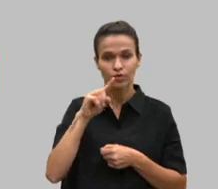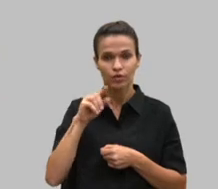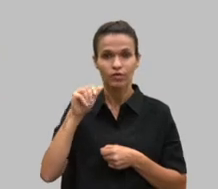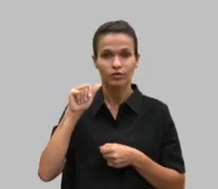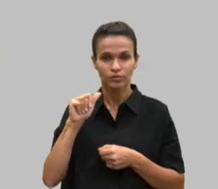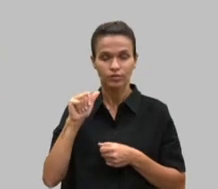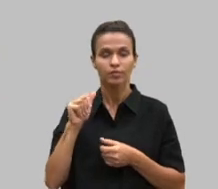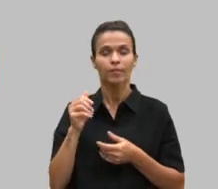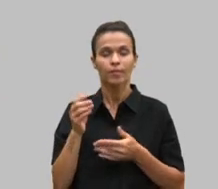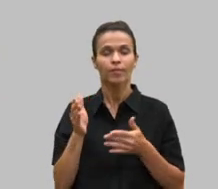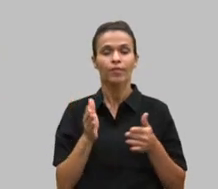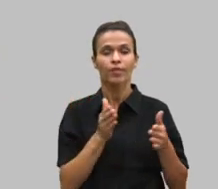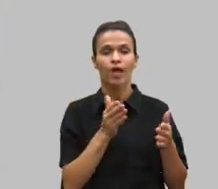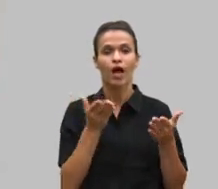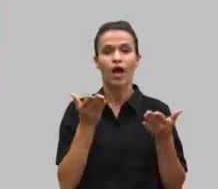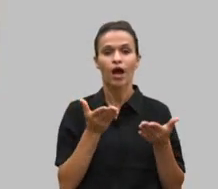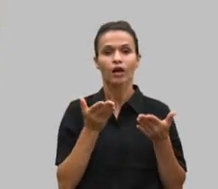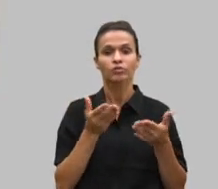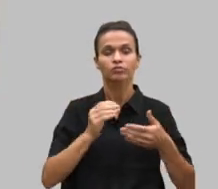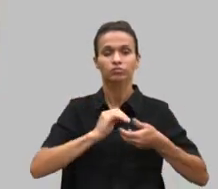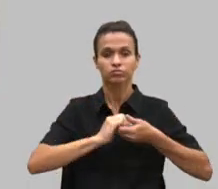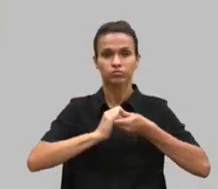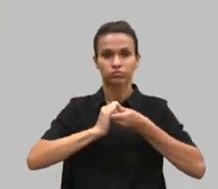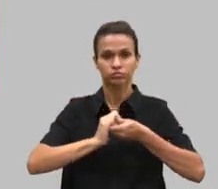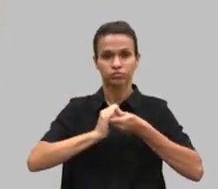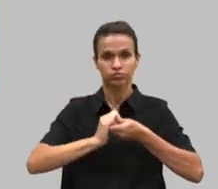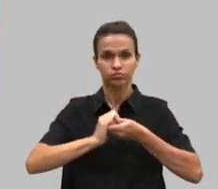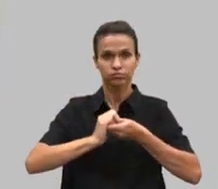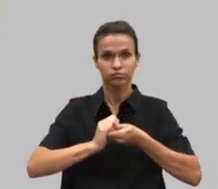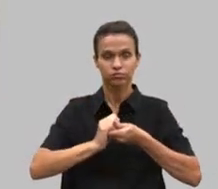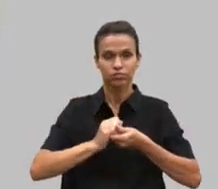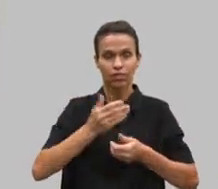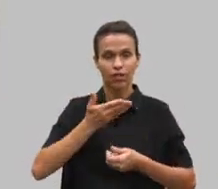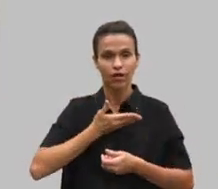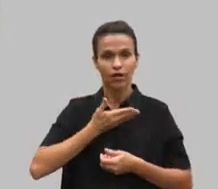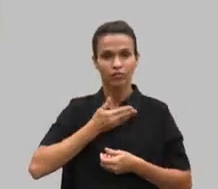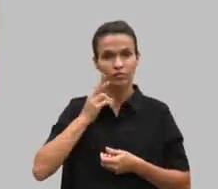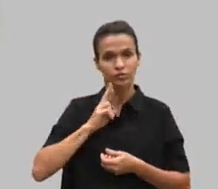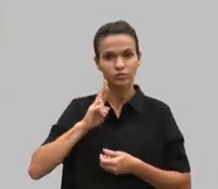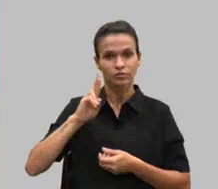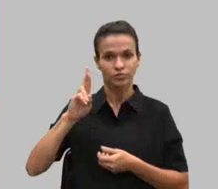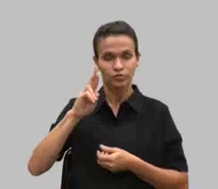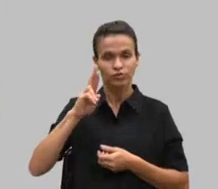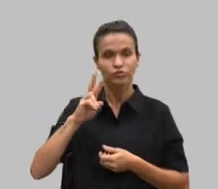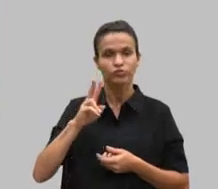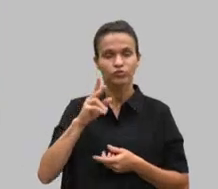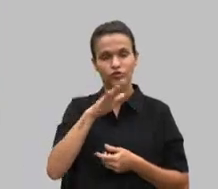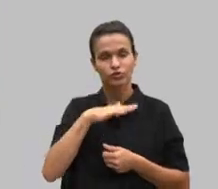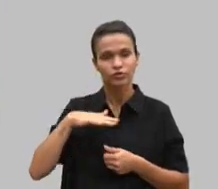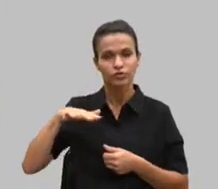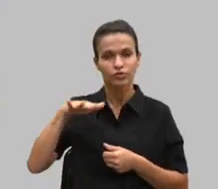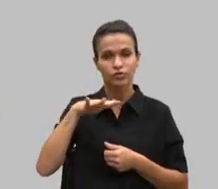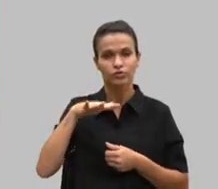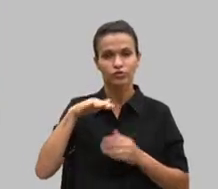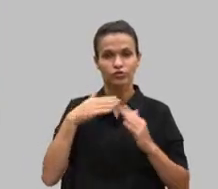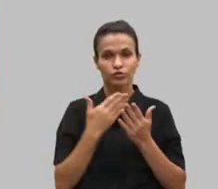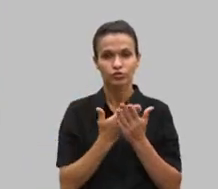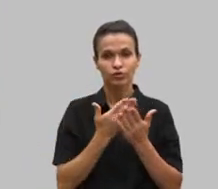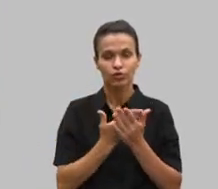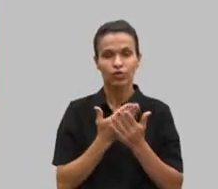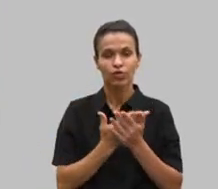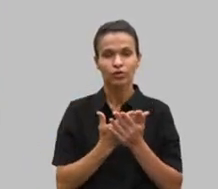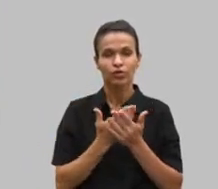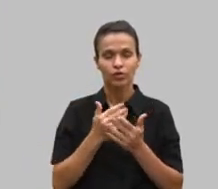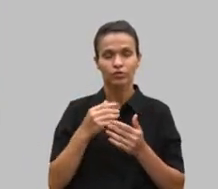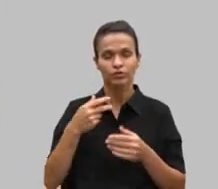para uma breve salvação saudação da querida amiga senhora gerente geral da escola do Legislativo desta casa